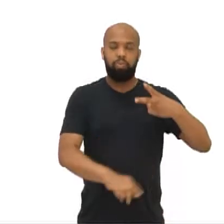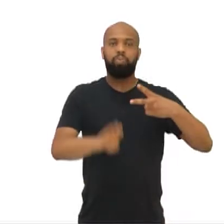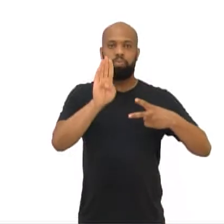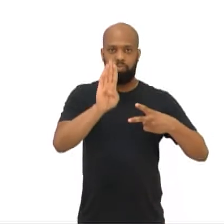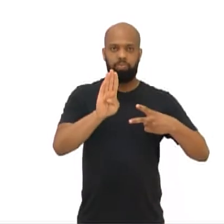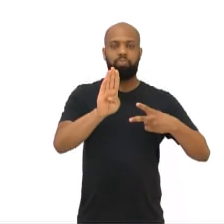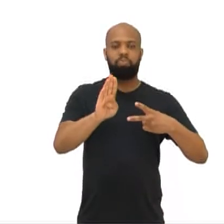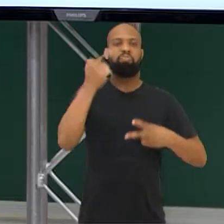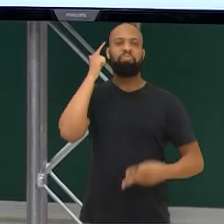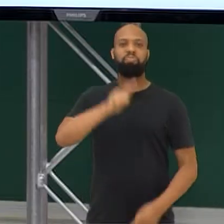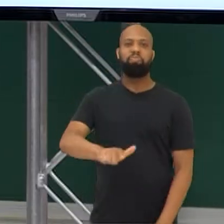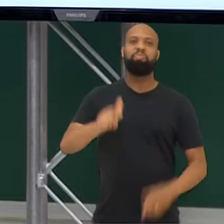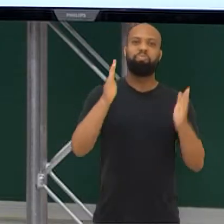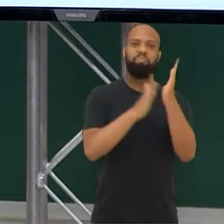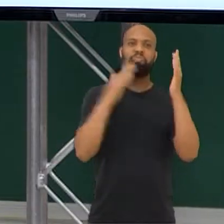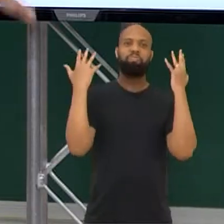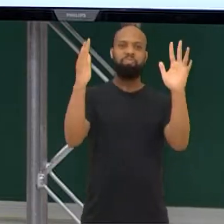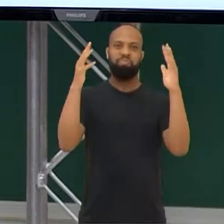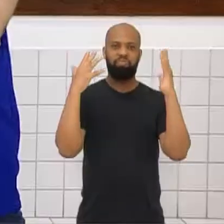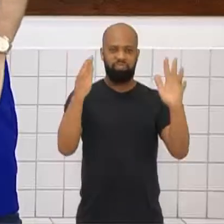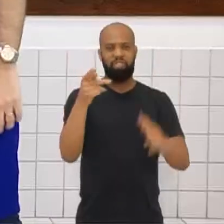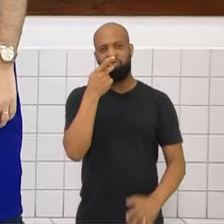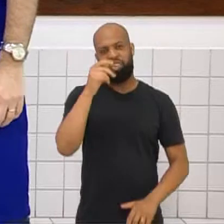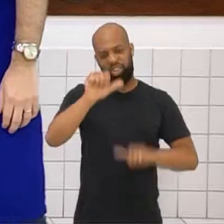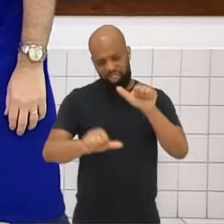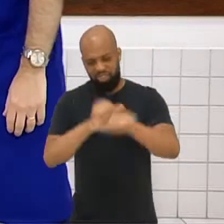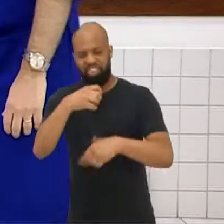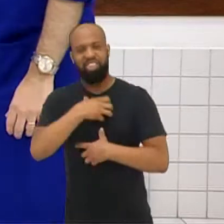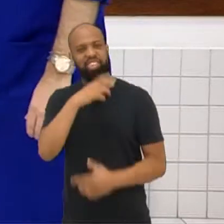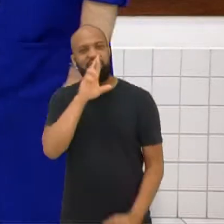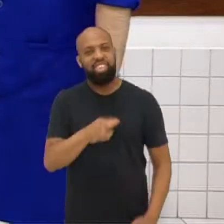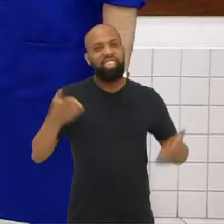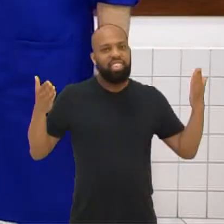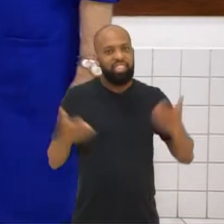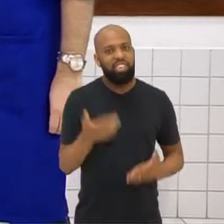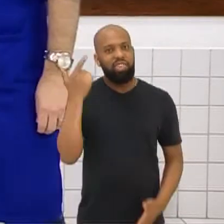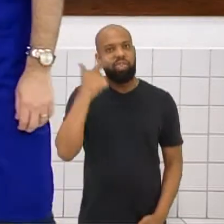resposta? Ah, muito bem. Eu falei que ia mudar esse negócio. Aí, ó,